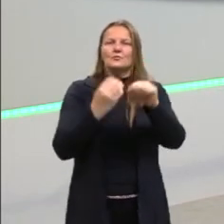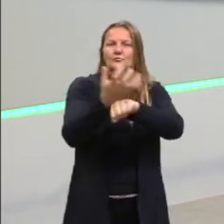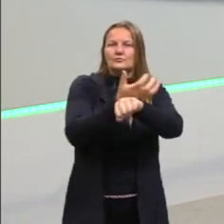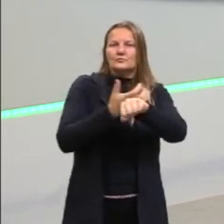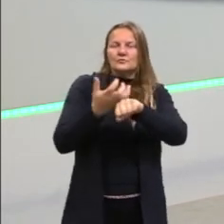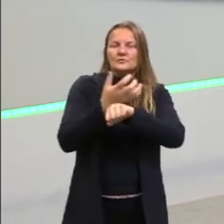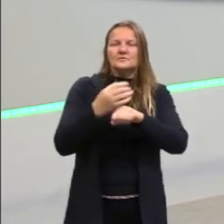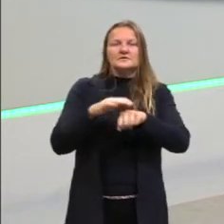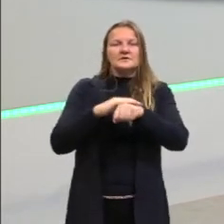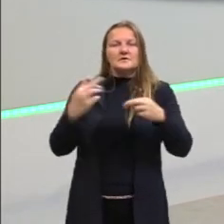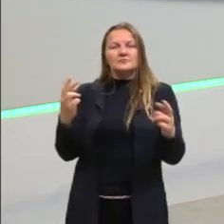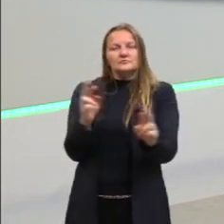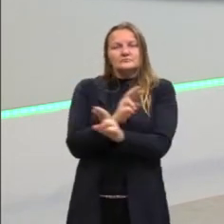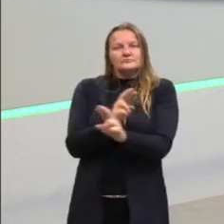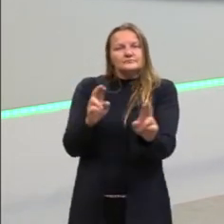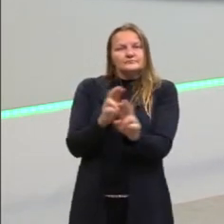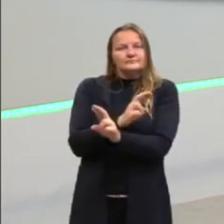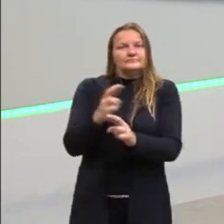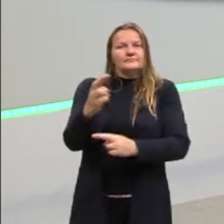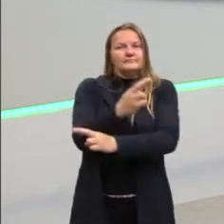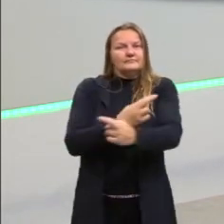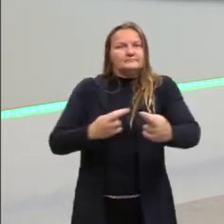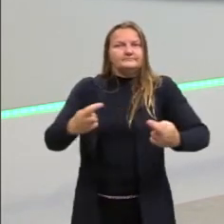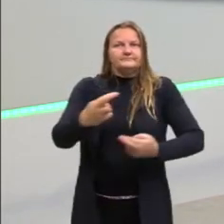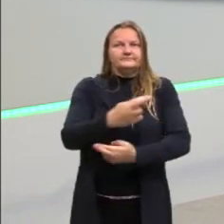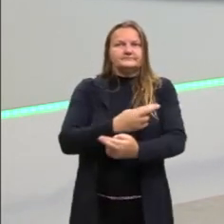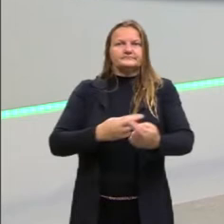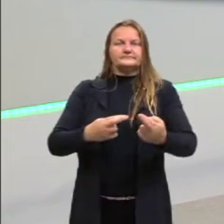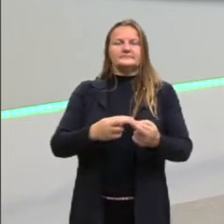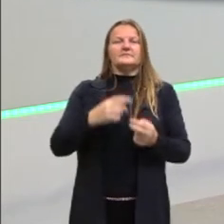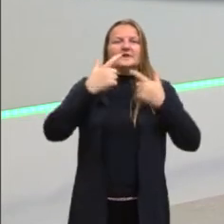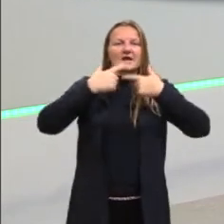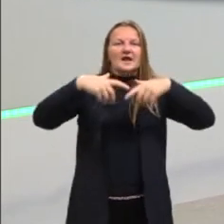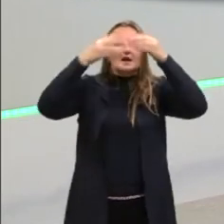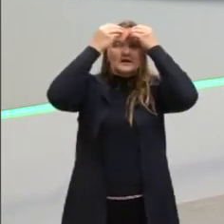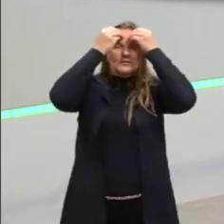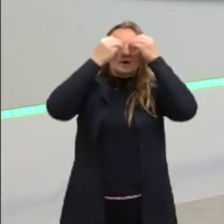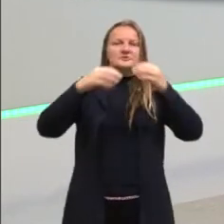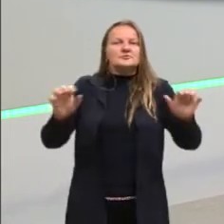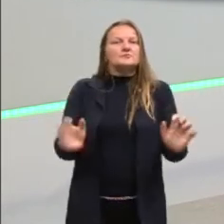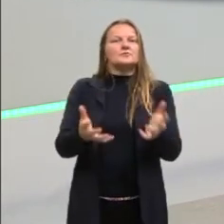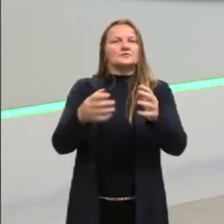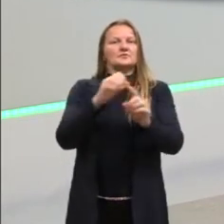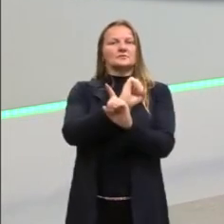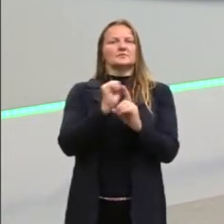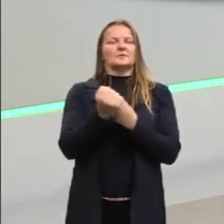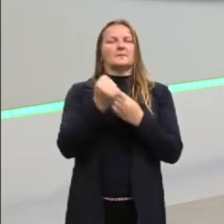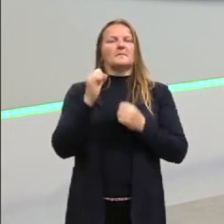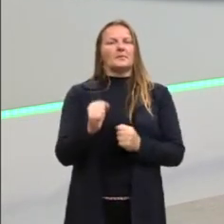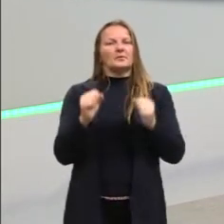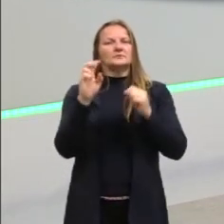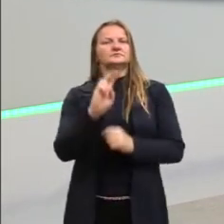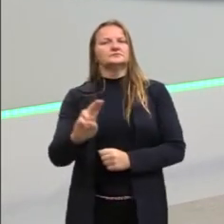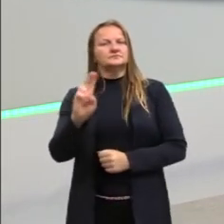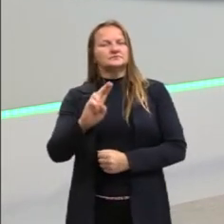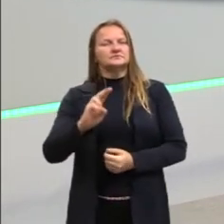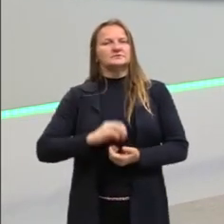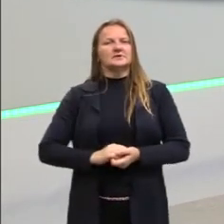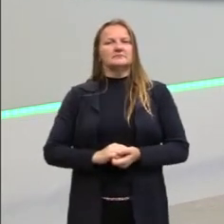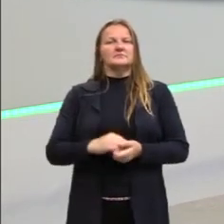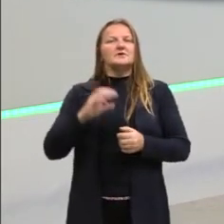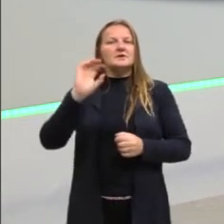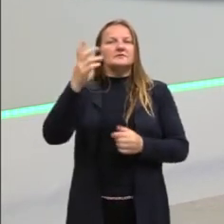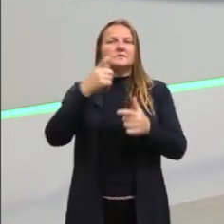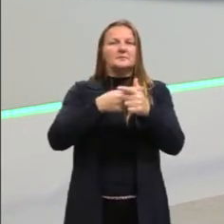eles conversam entre si. Então, entender que a linguagem é um motivador social e pode ser usado para